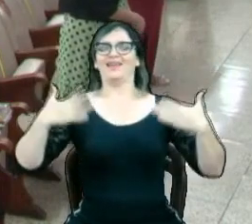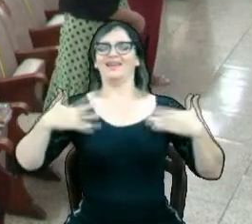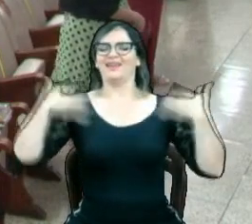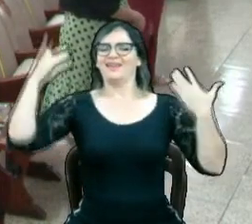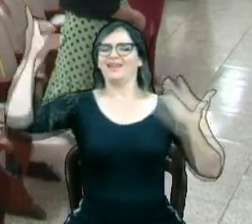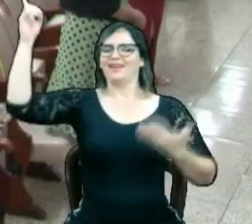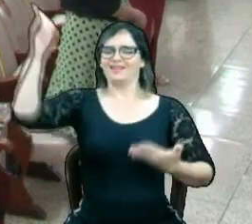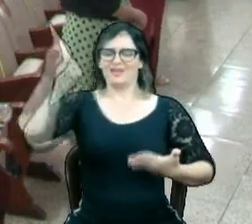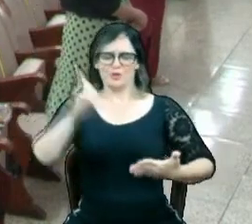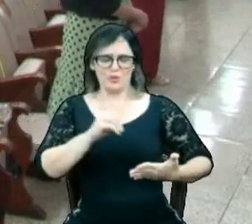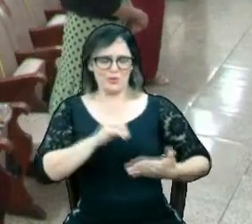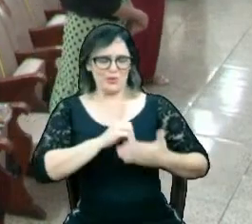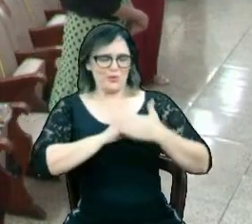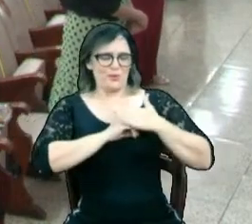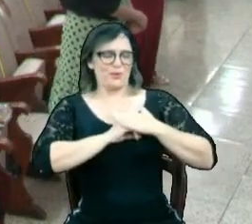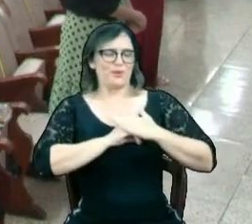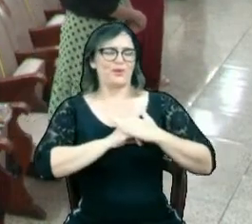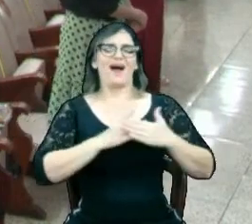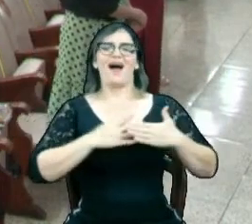a Deus aleluia